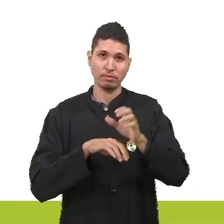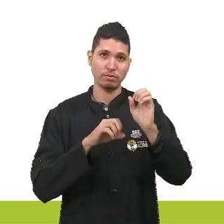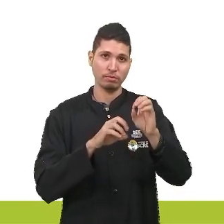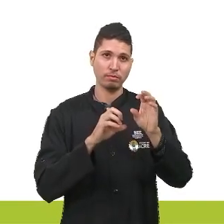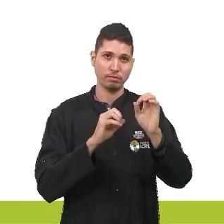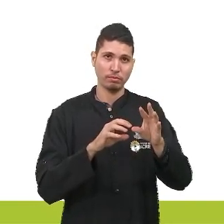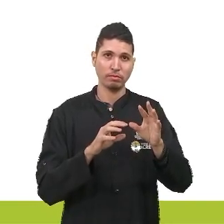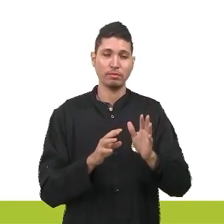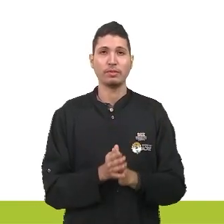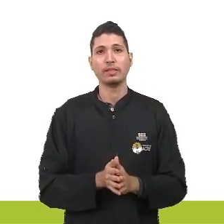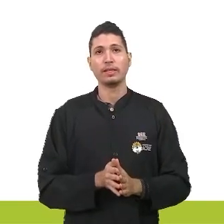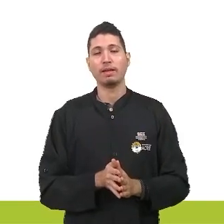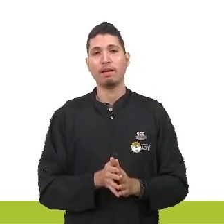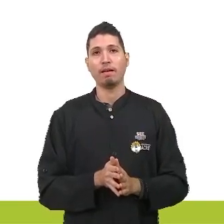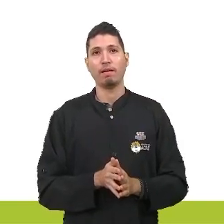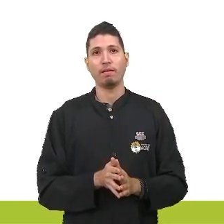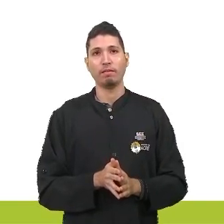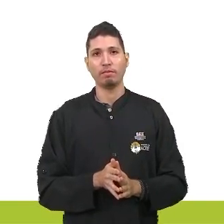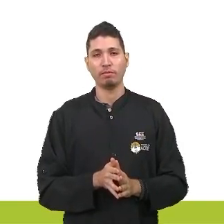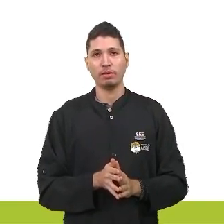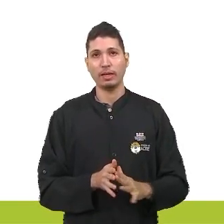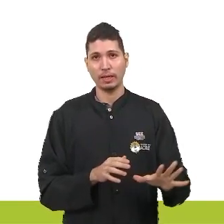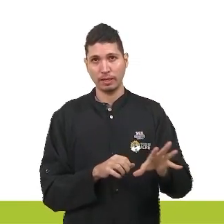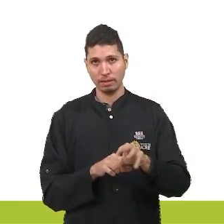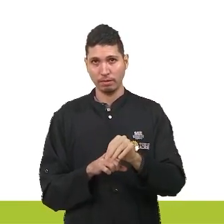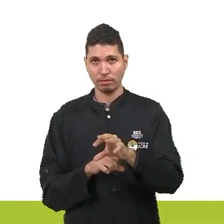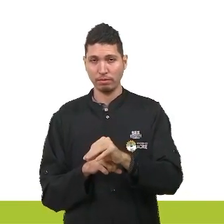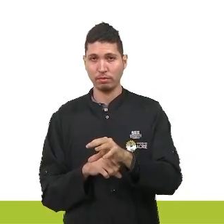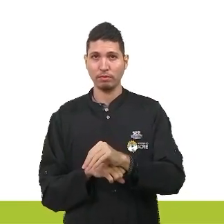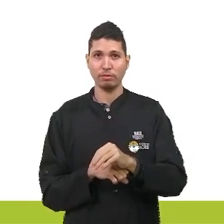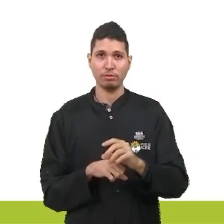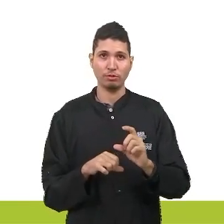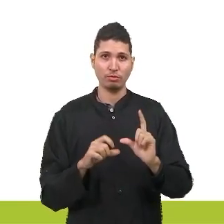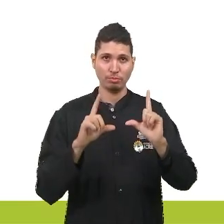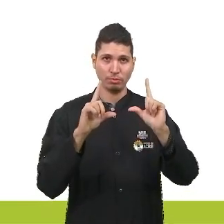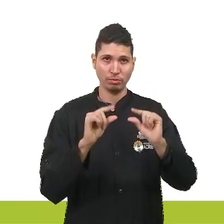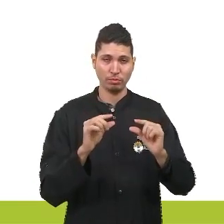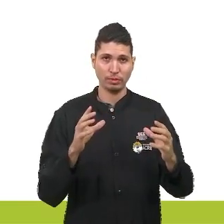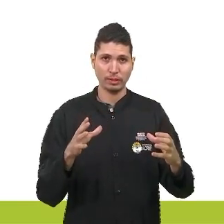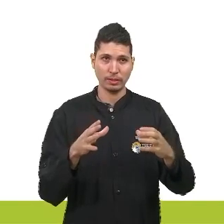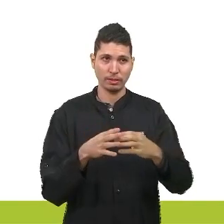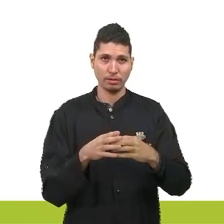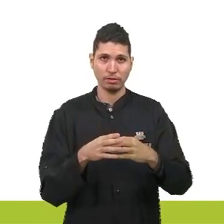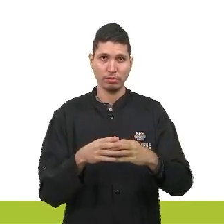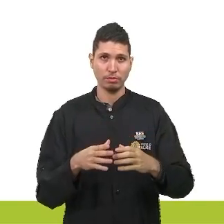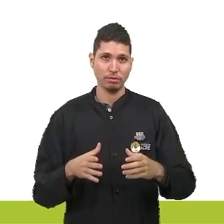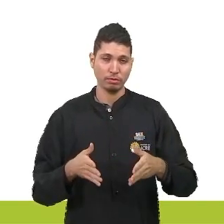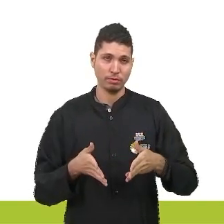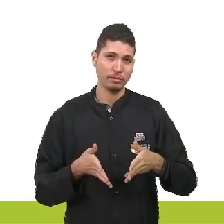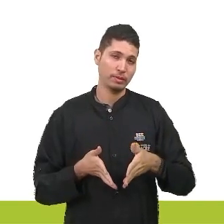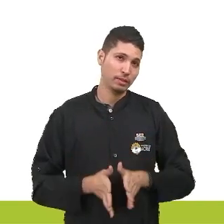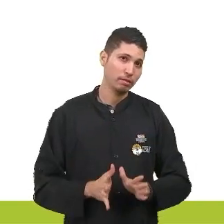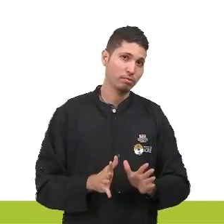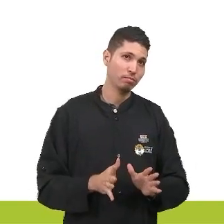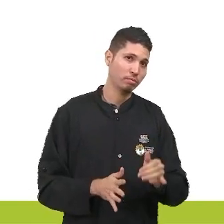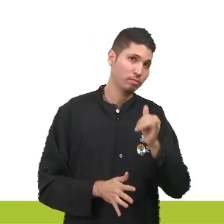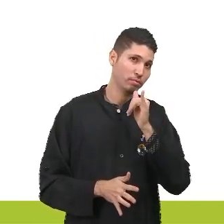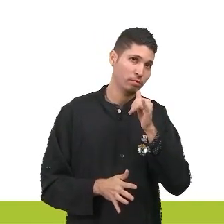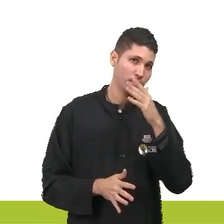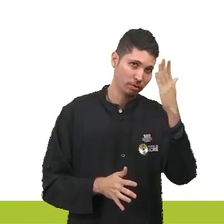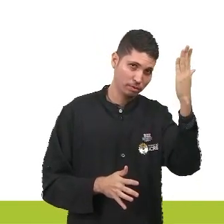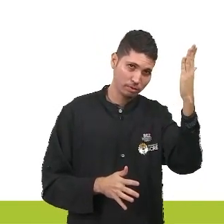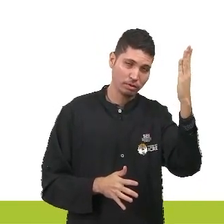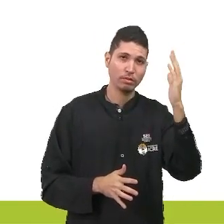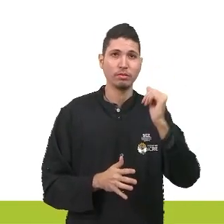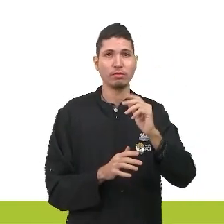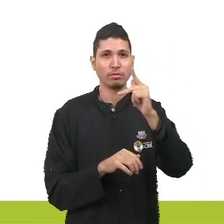ao conhecimento, diminui aí a taxa de natalidade. Isso se explica nos países europeus. Já em 2020, nós temos